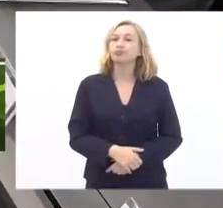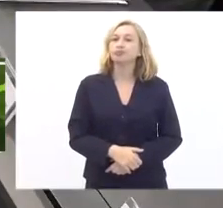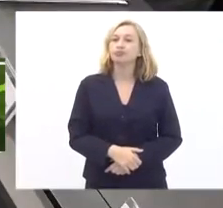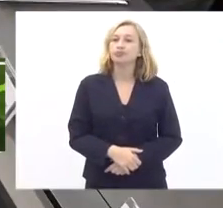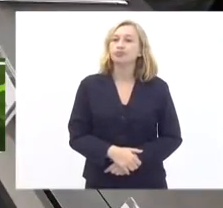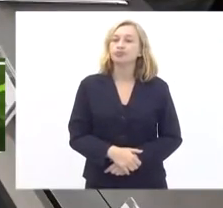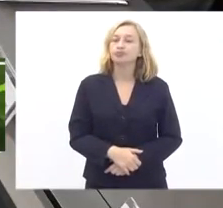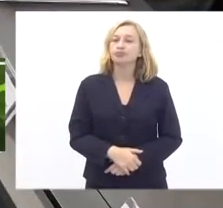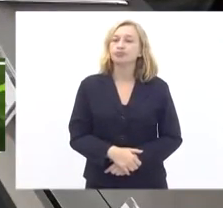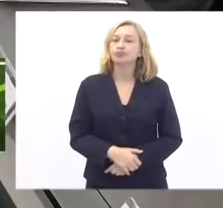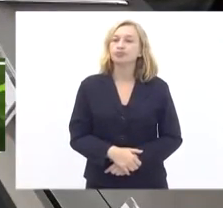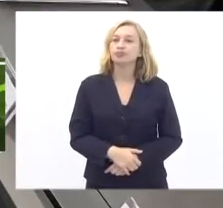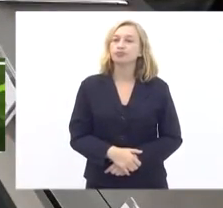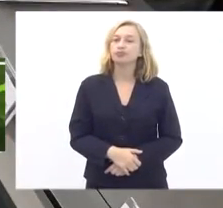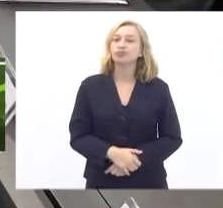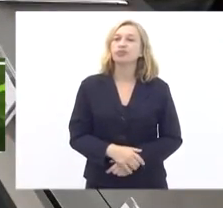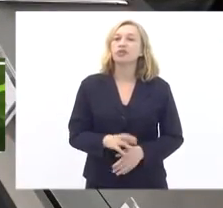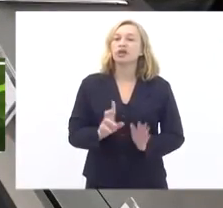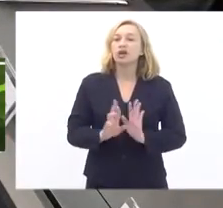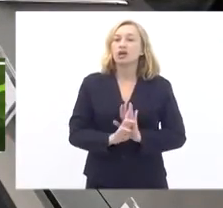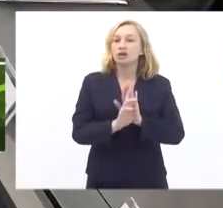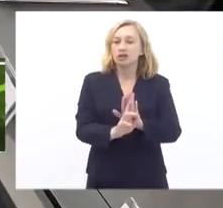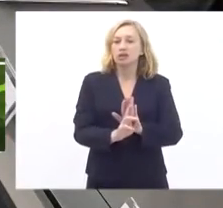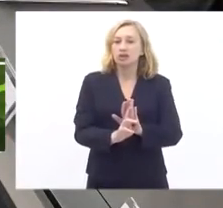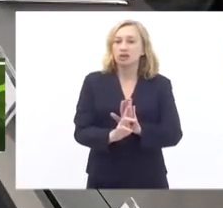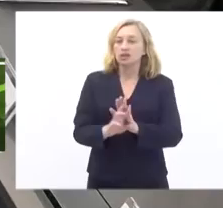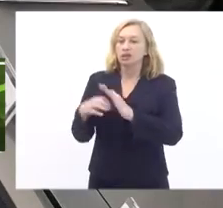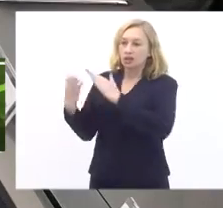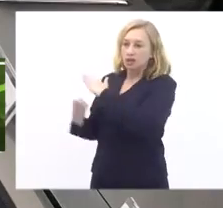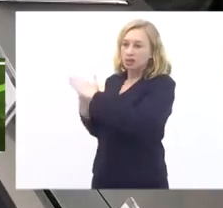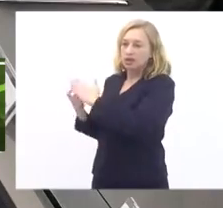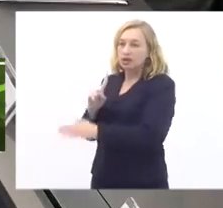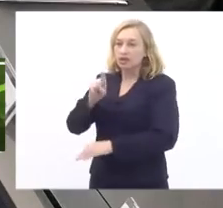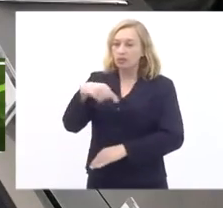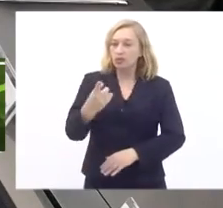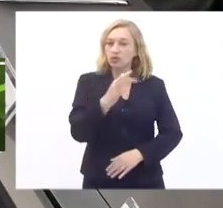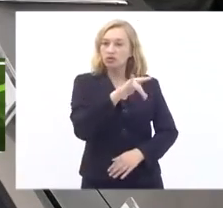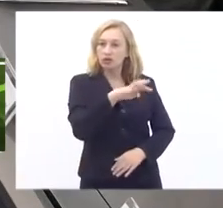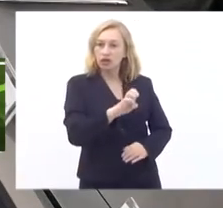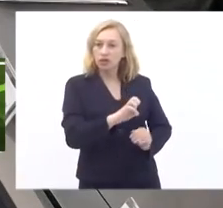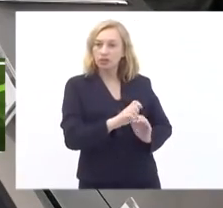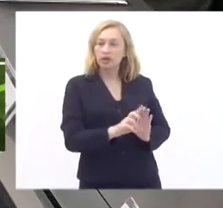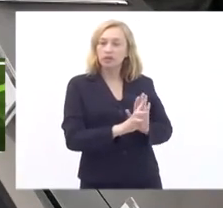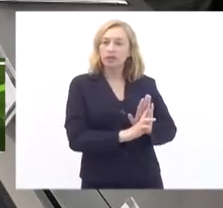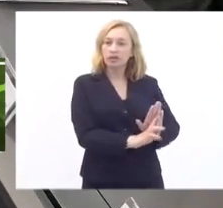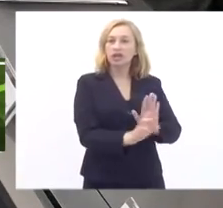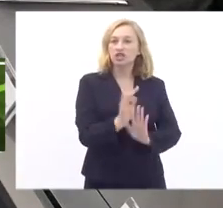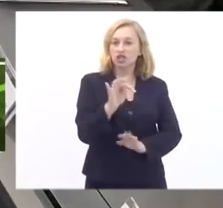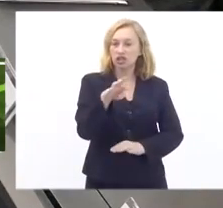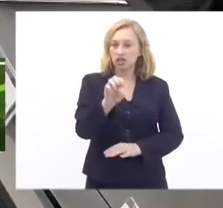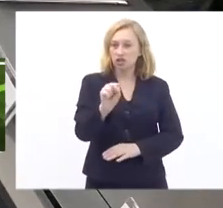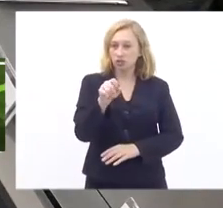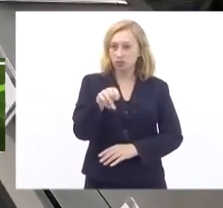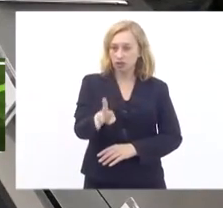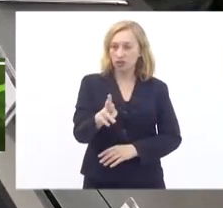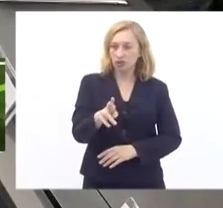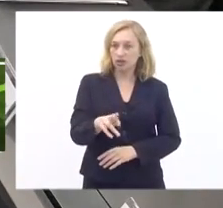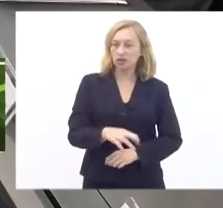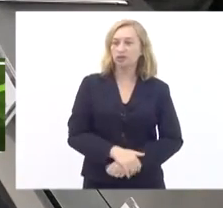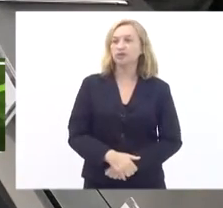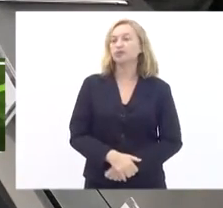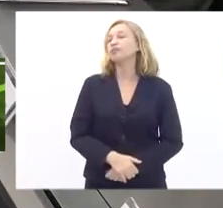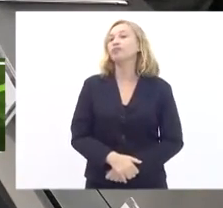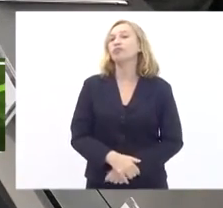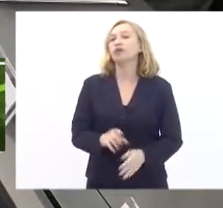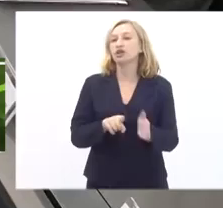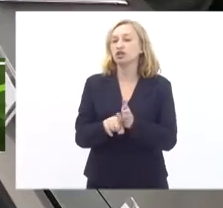Vou passar a palavra para o representante da Supervia e depois o Felipe representando a Getransp. As ponderações que o deputado Luiz Paulo